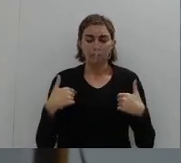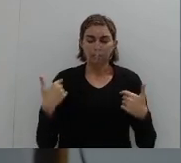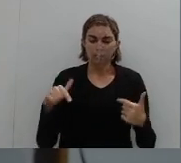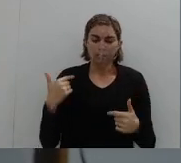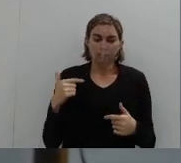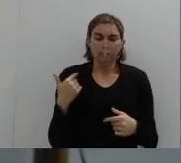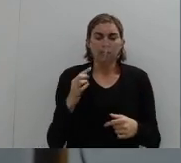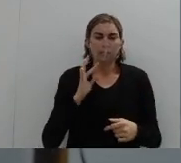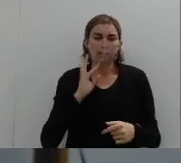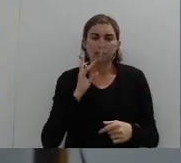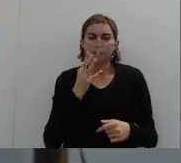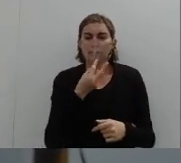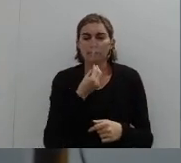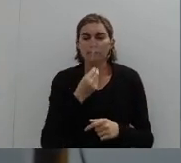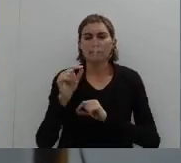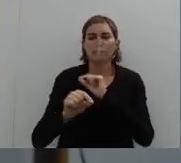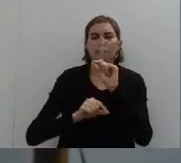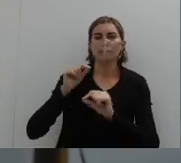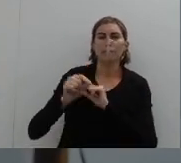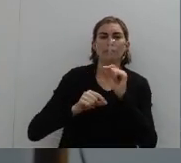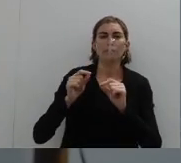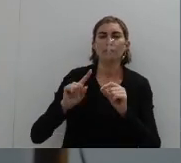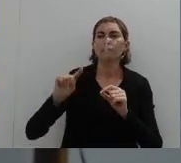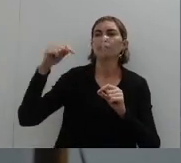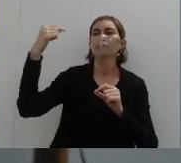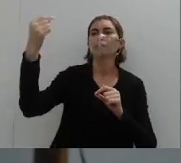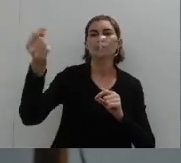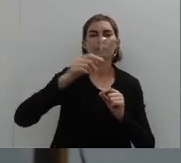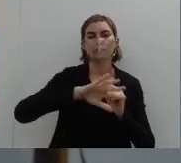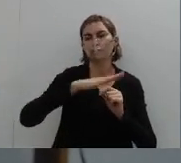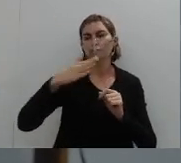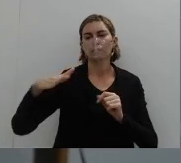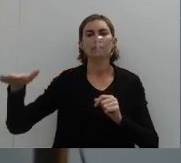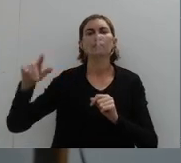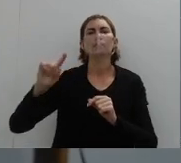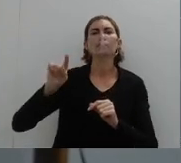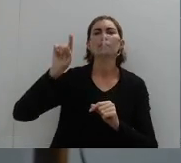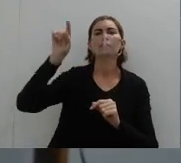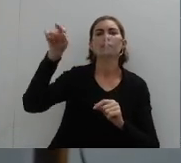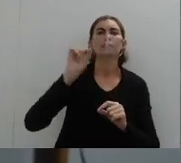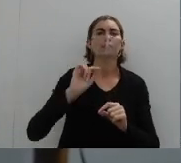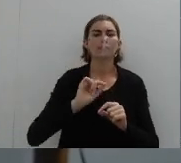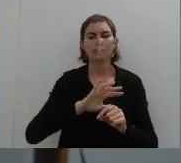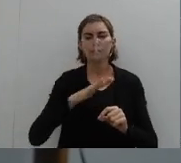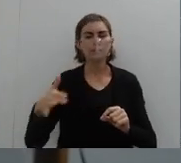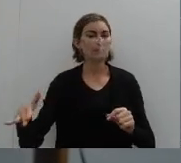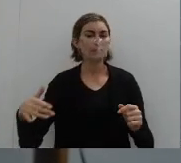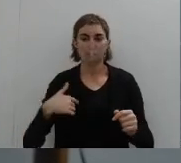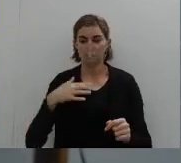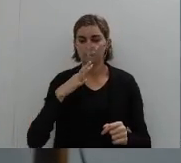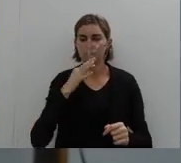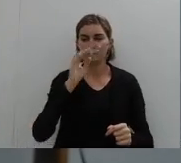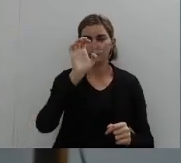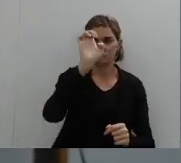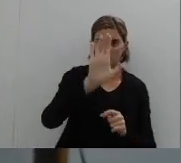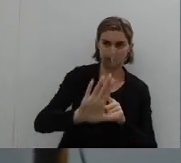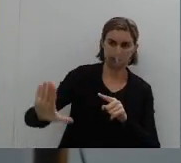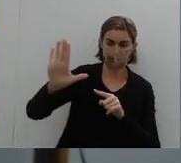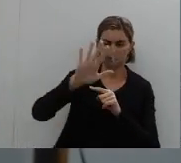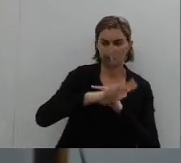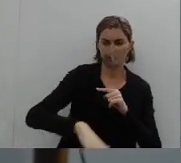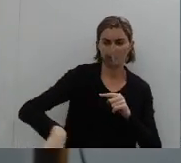tenho conhecimento do que há além do Atlântico, o que há além desse mar. Eu conheço a Europa,